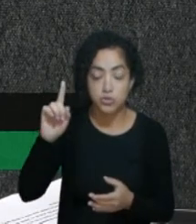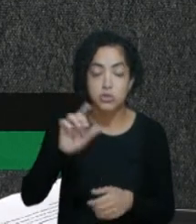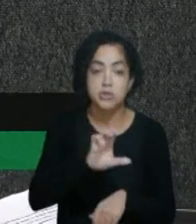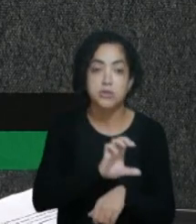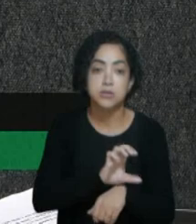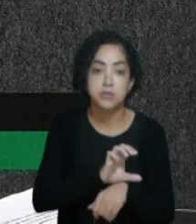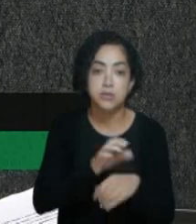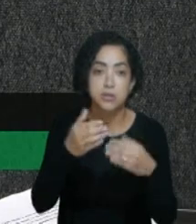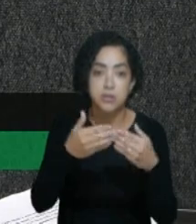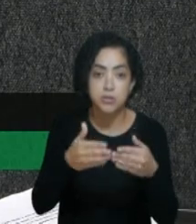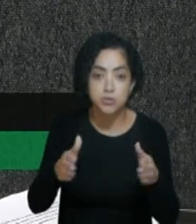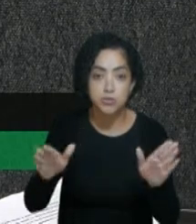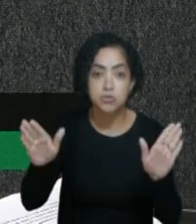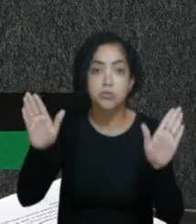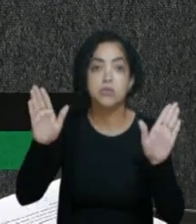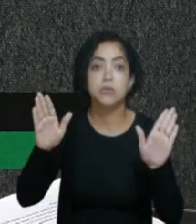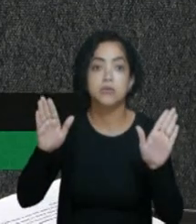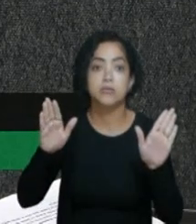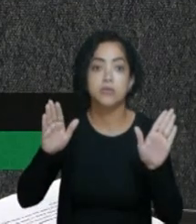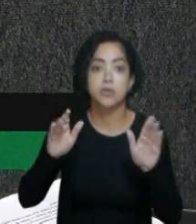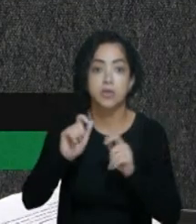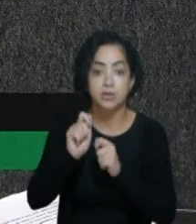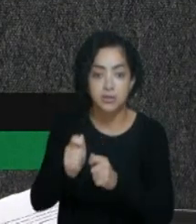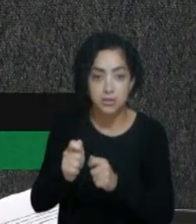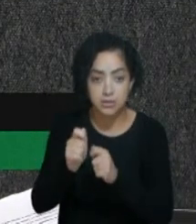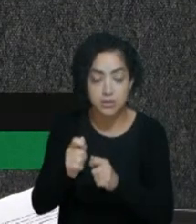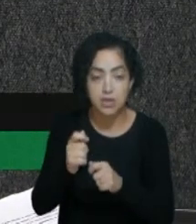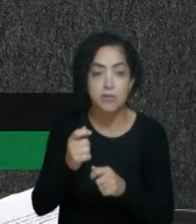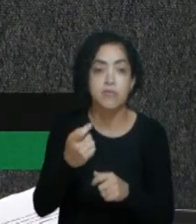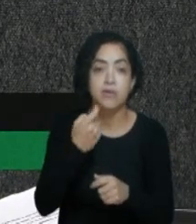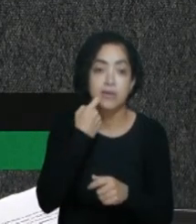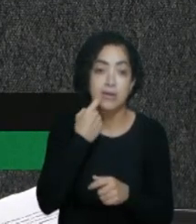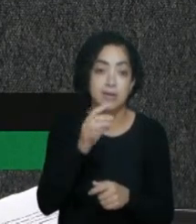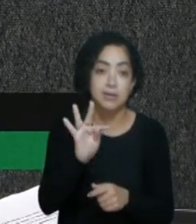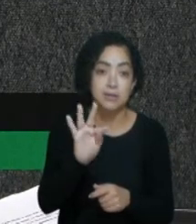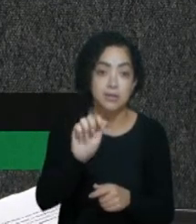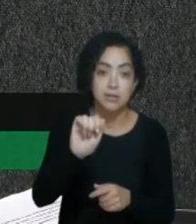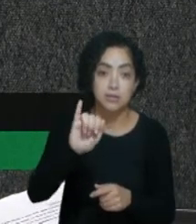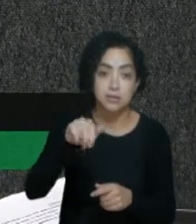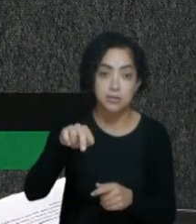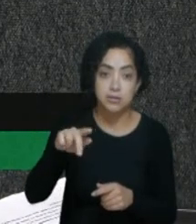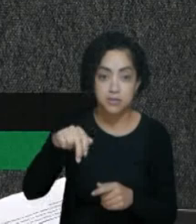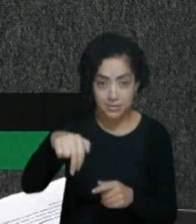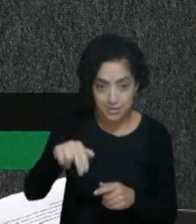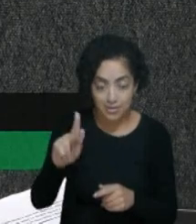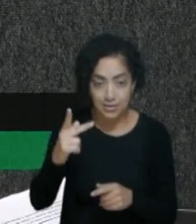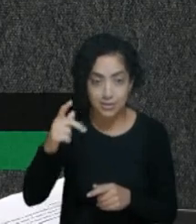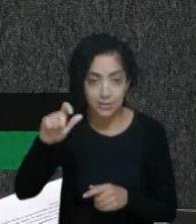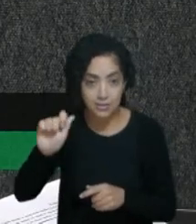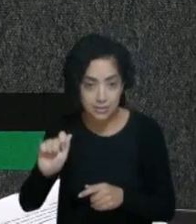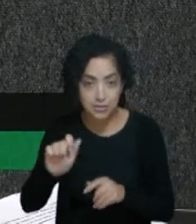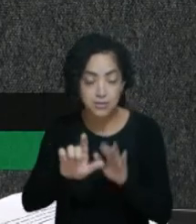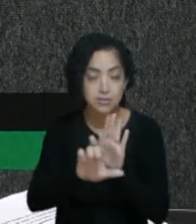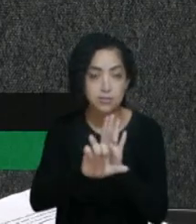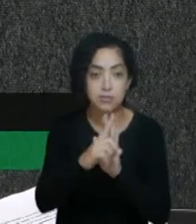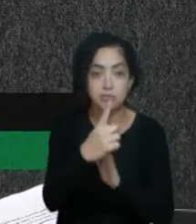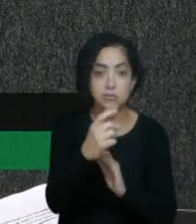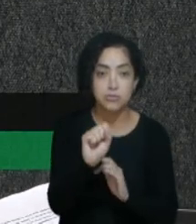da da safra da Tainha a ser celebrada anualmente dia primeiro de maio por meio de alteração da lei